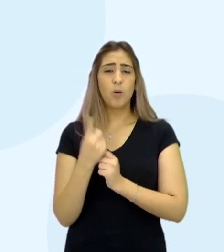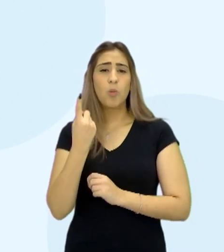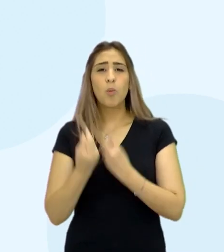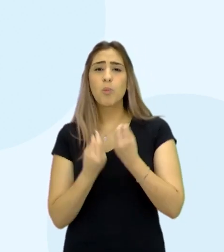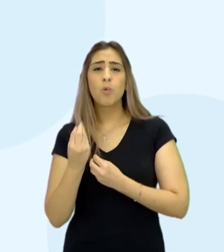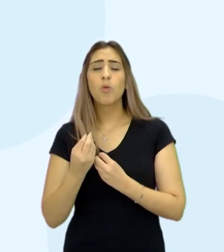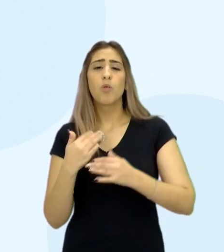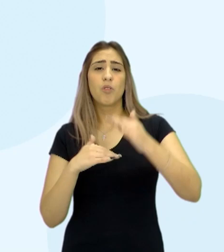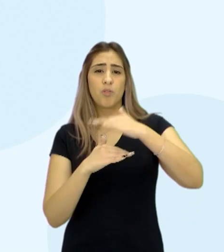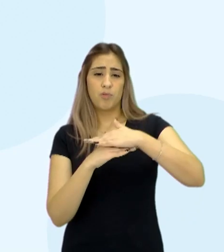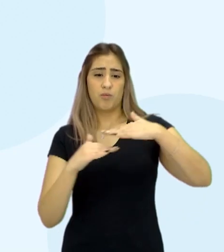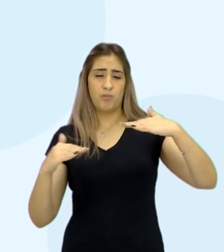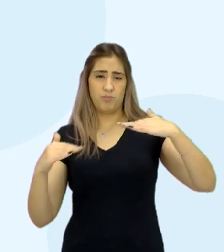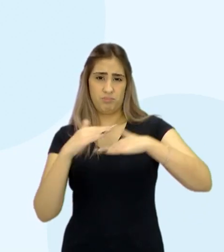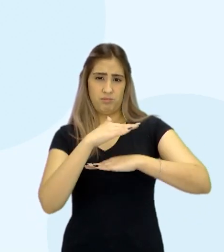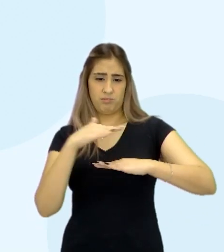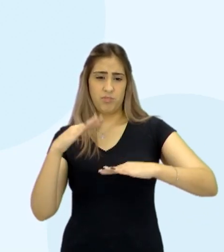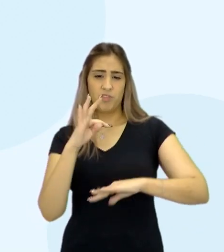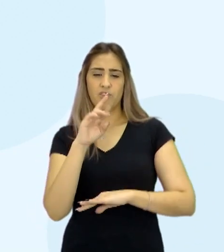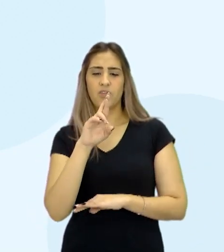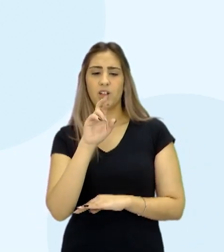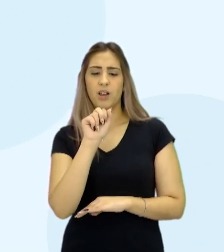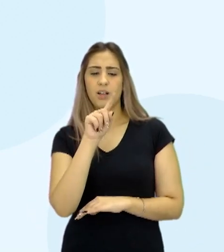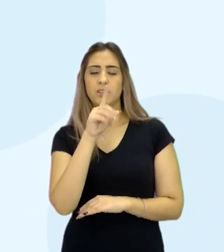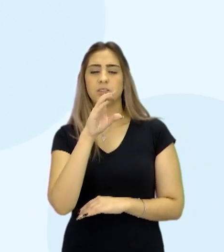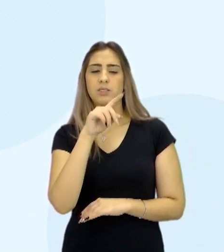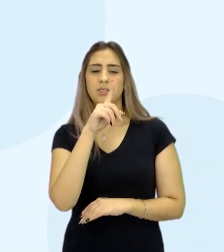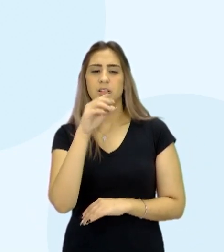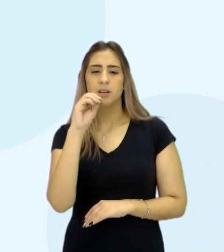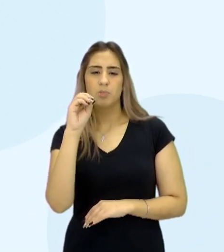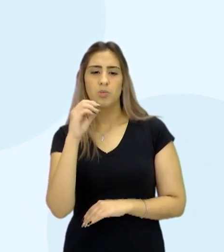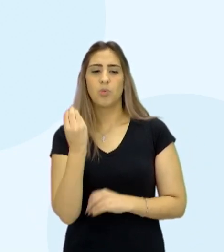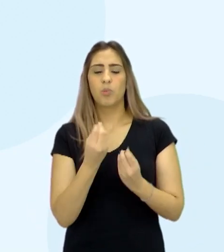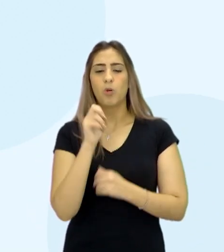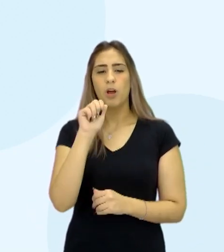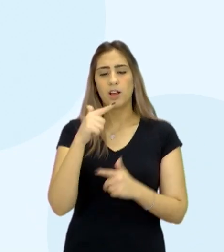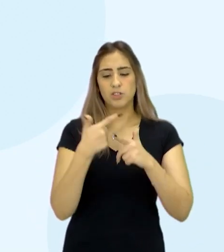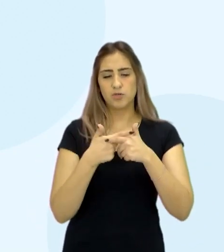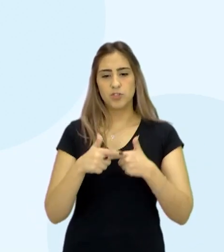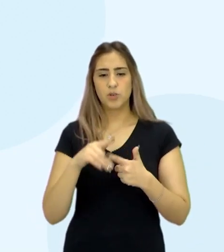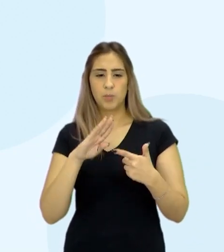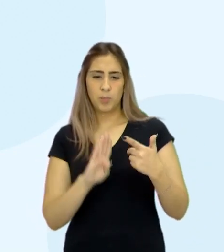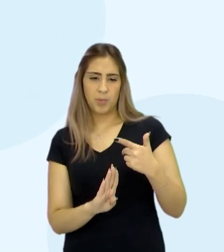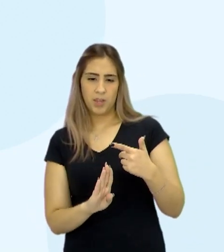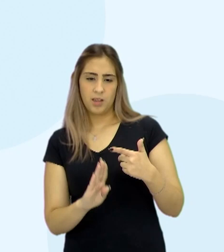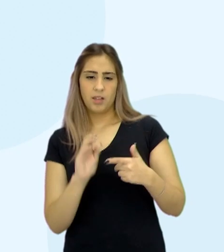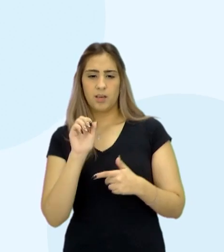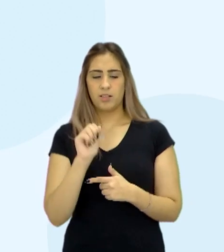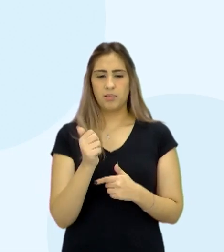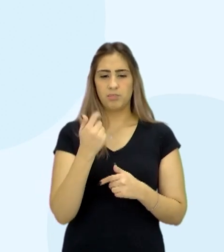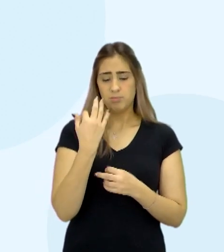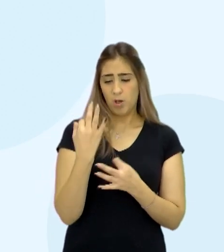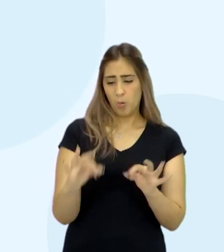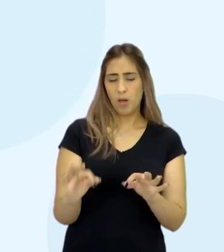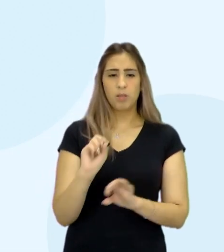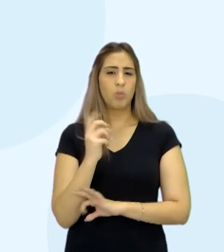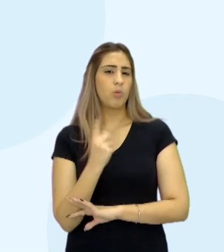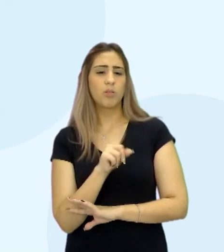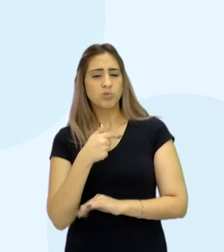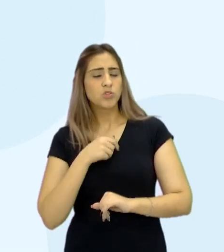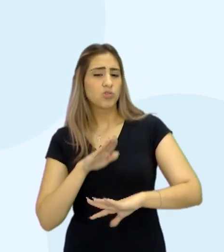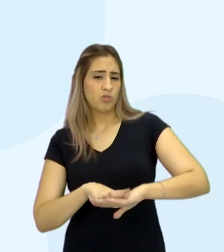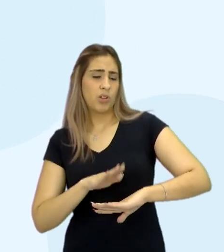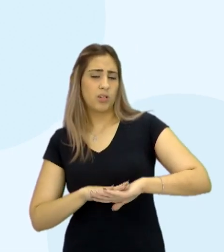gente evita agora de escrever assim, né? A dividido por B ou A dividido por B. Está correto, a gente faz isso